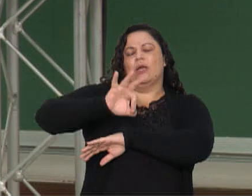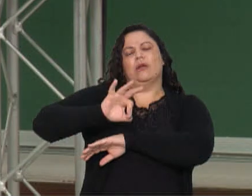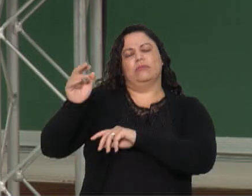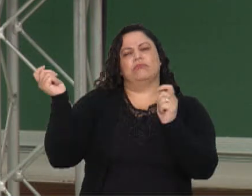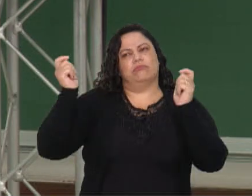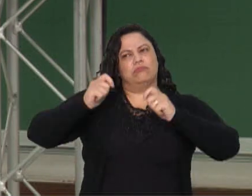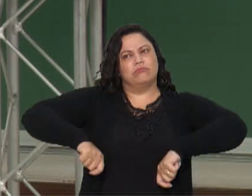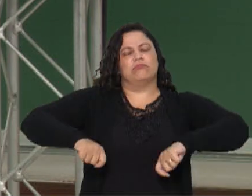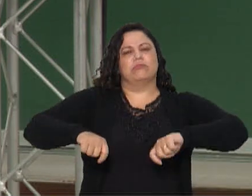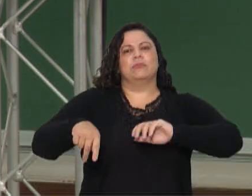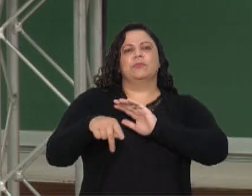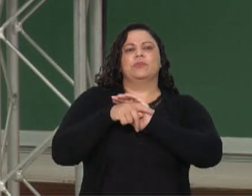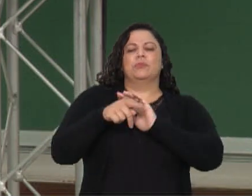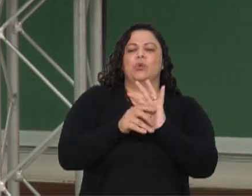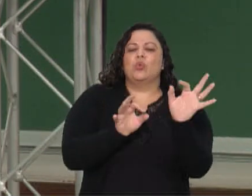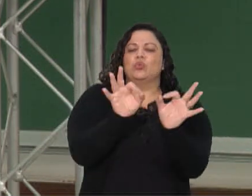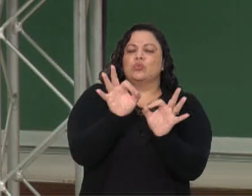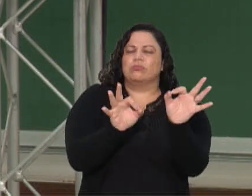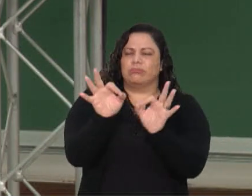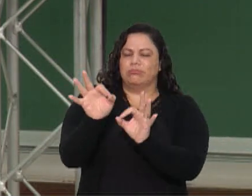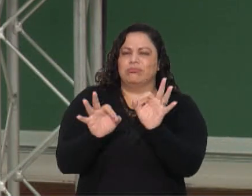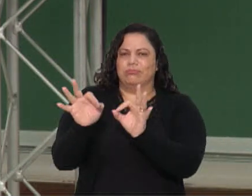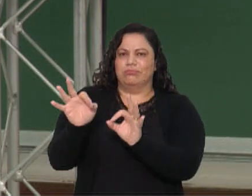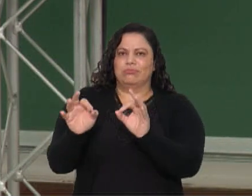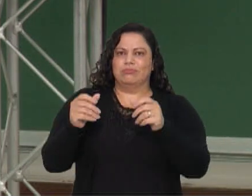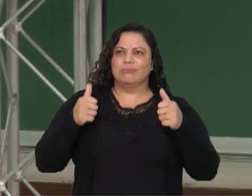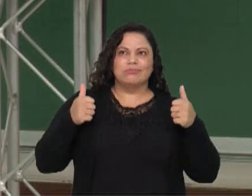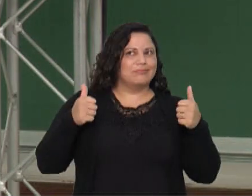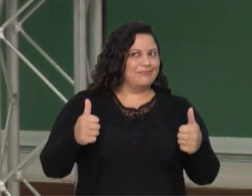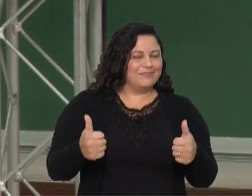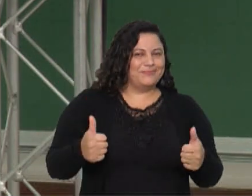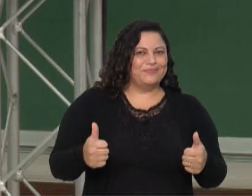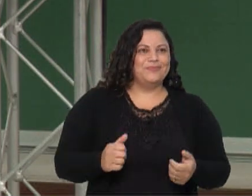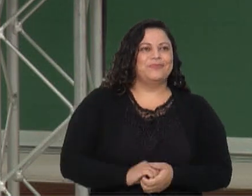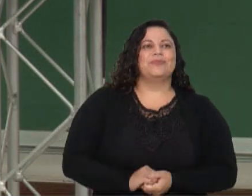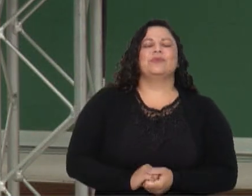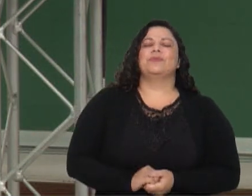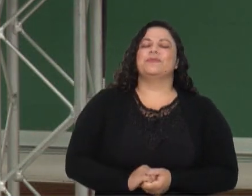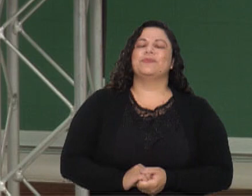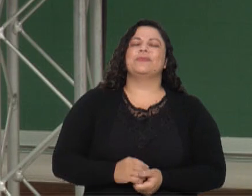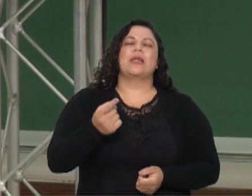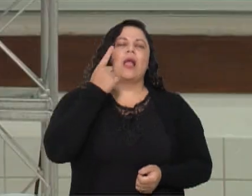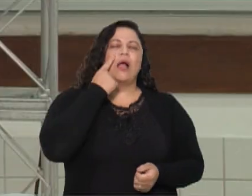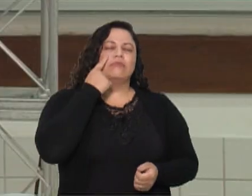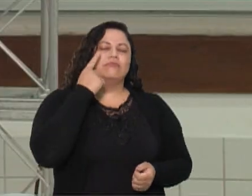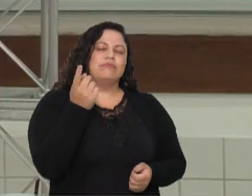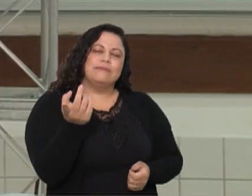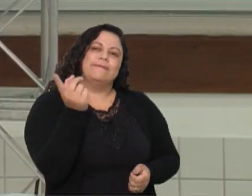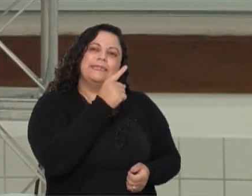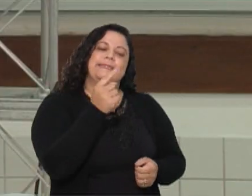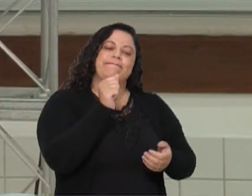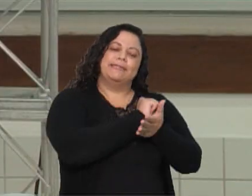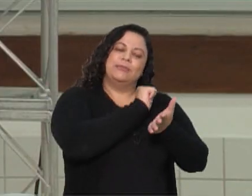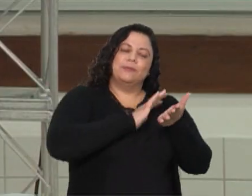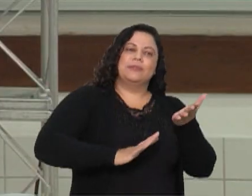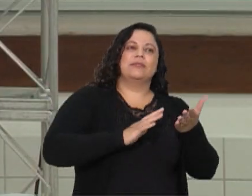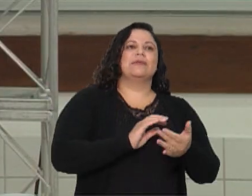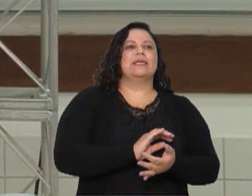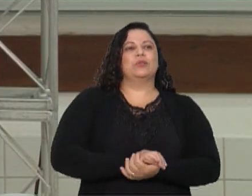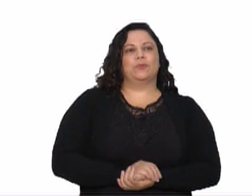fazer o seu projeto, colocar a sua obra em prática, certo? Vem aqui comigo na sequência para um exercício. Olha